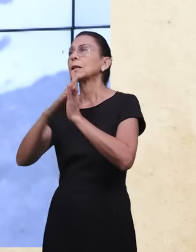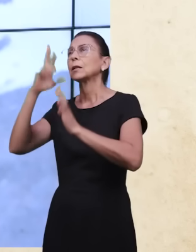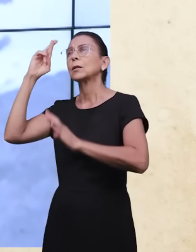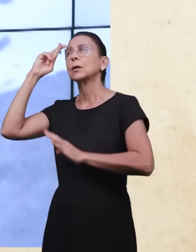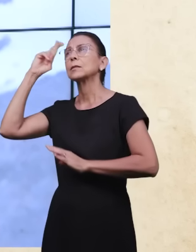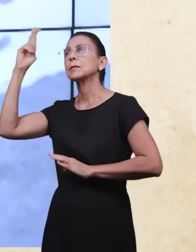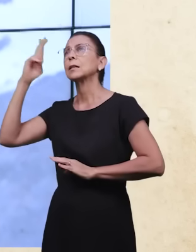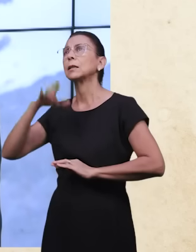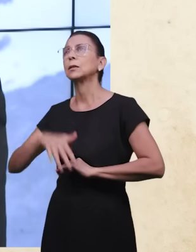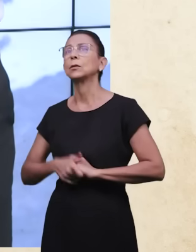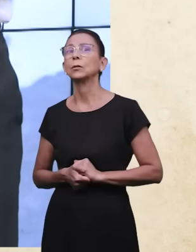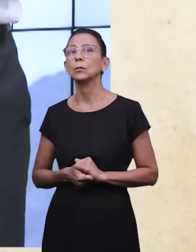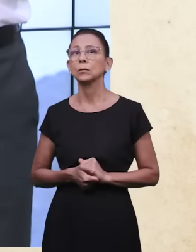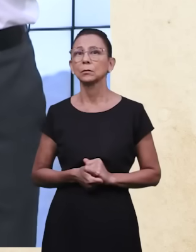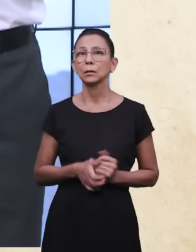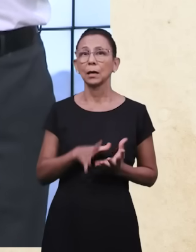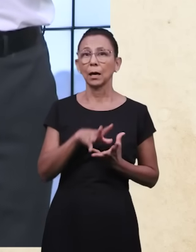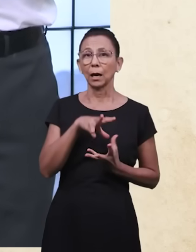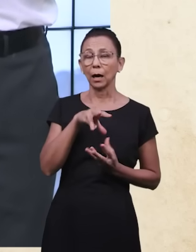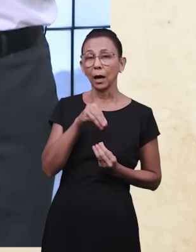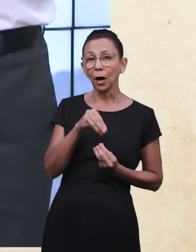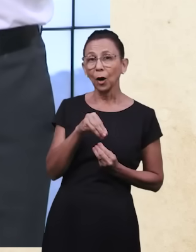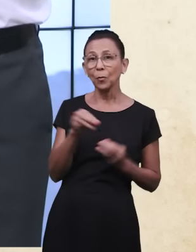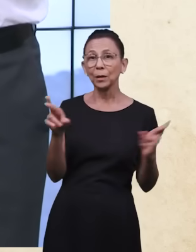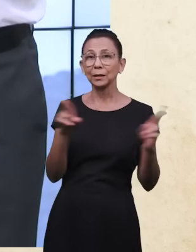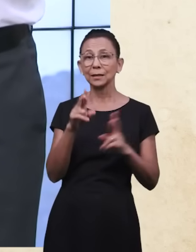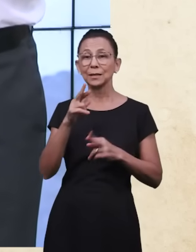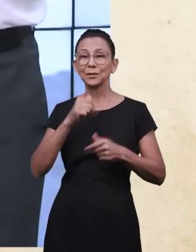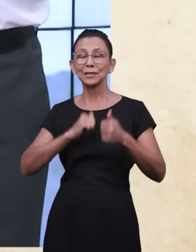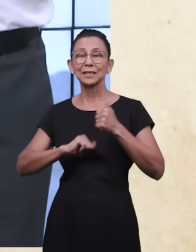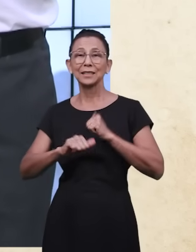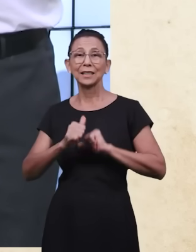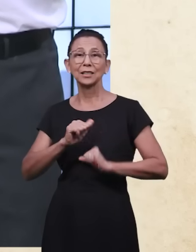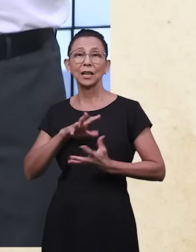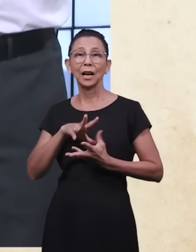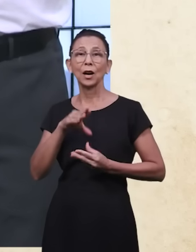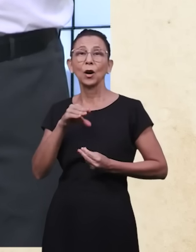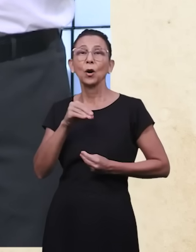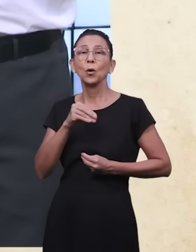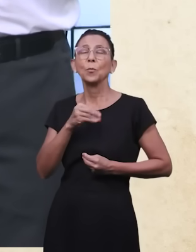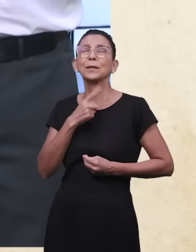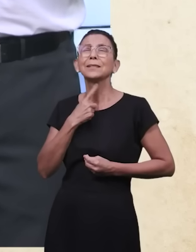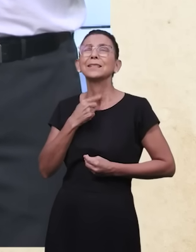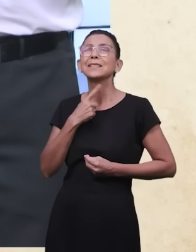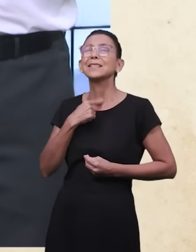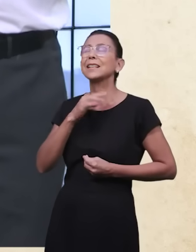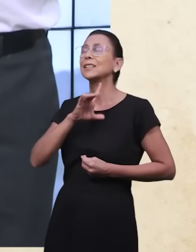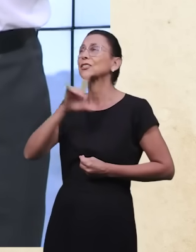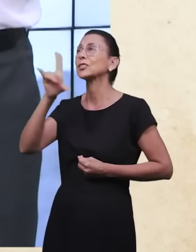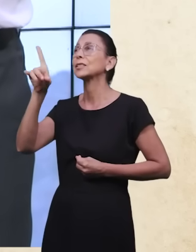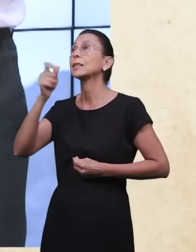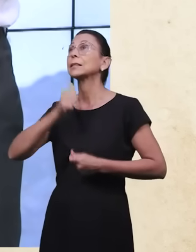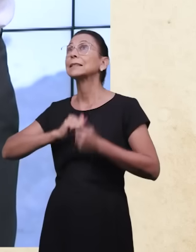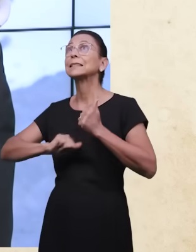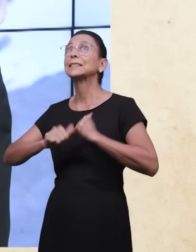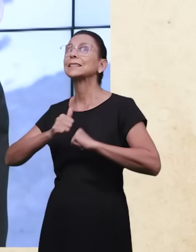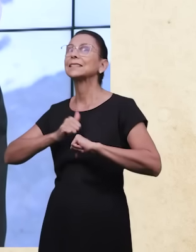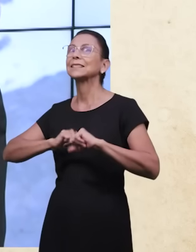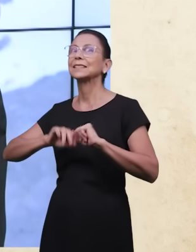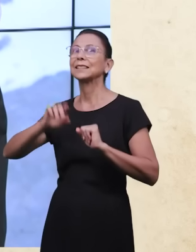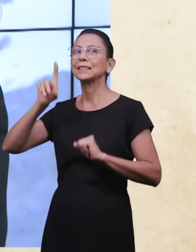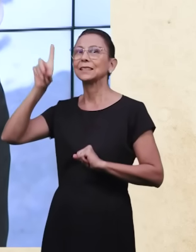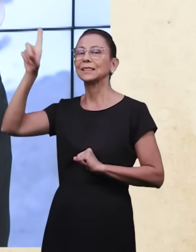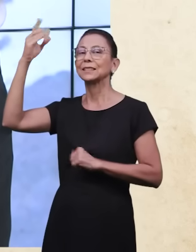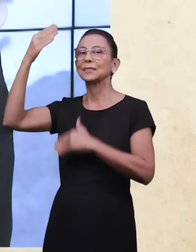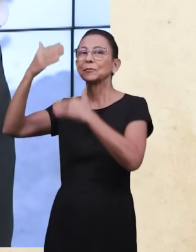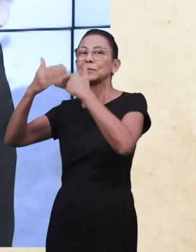grega, está ligada justamente à ansiedade. A minha alma tem sede de Deus, ela tem ansiedade. Pela presença